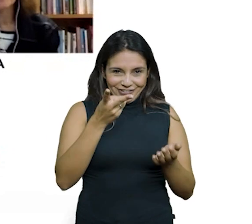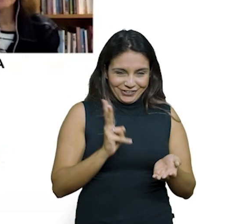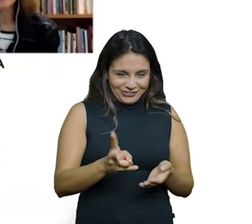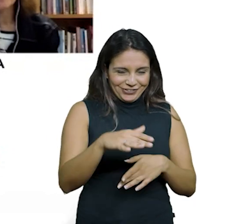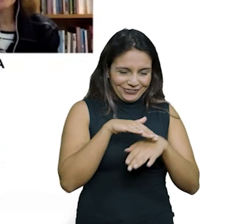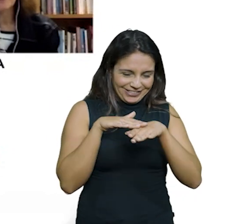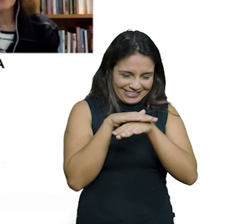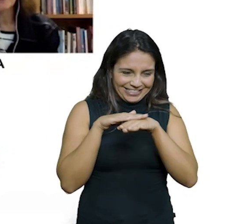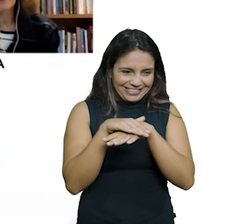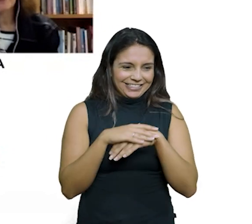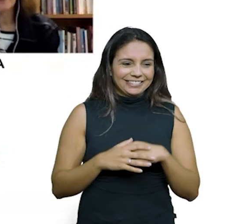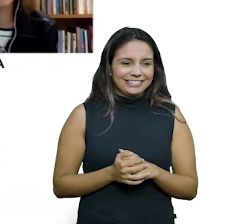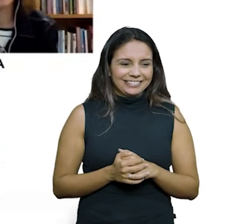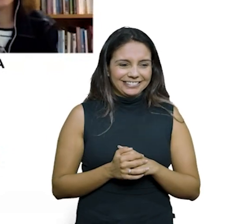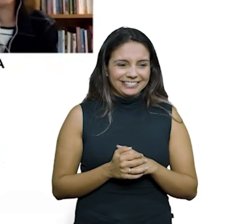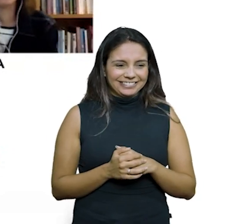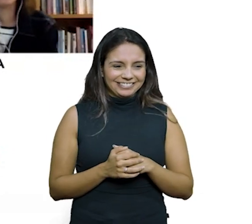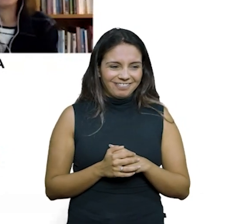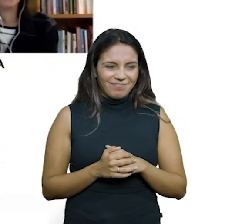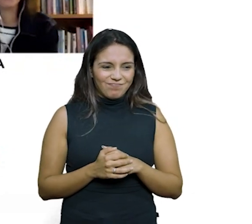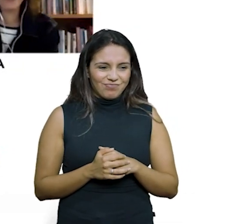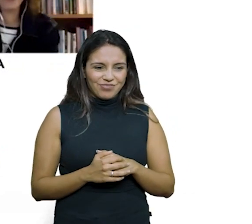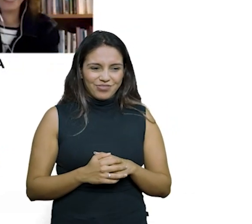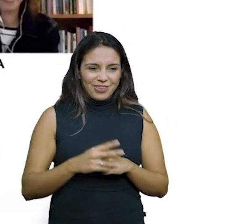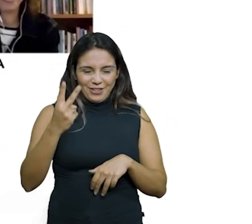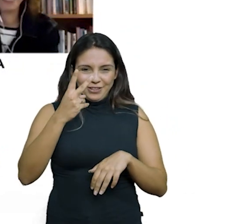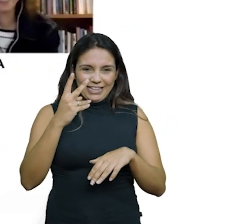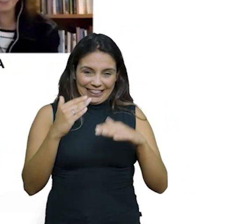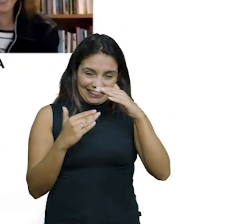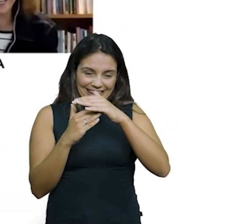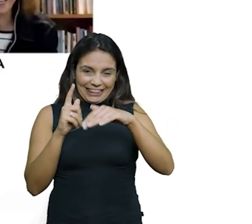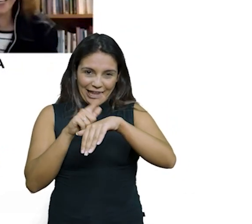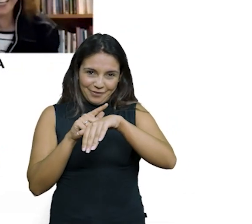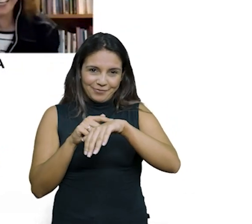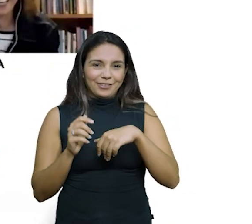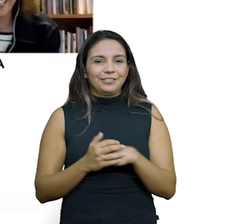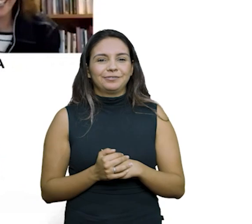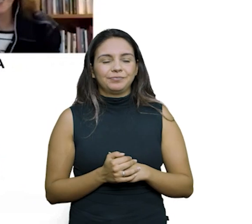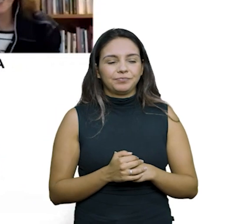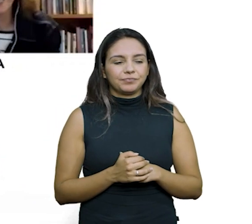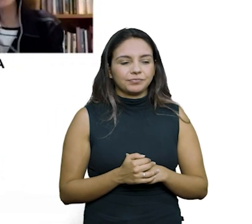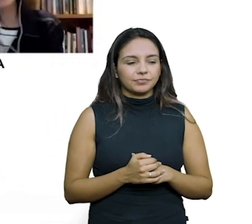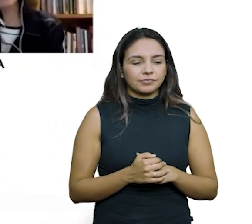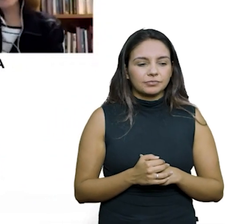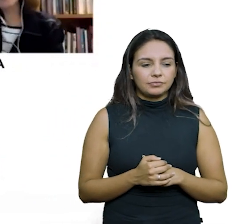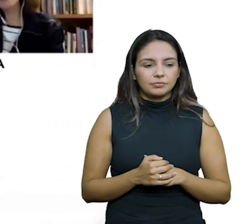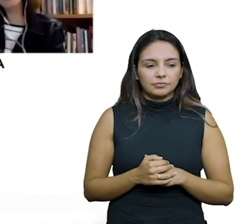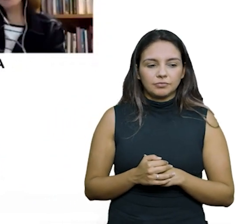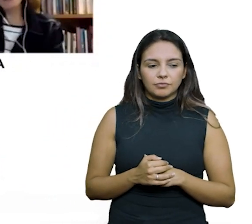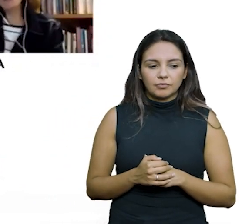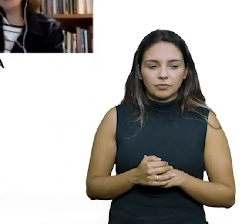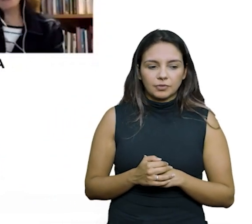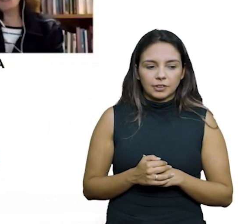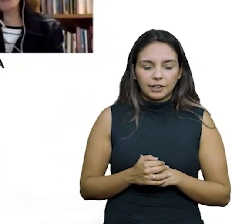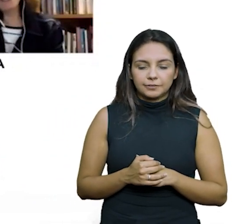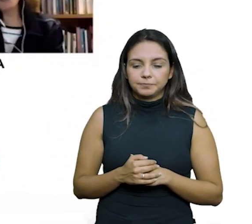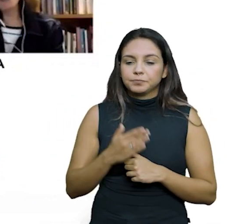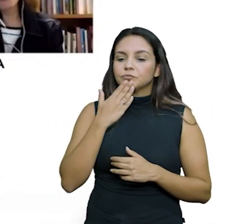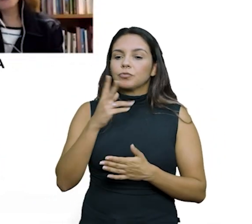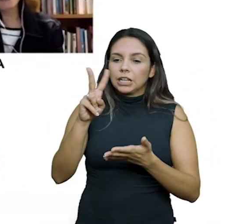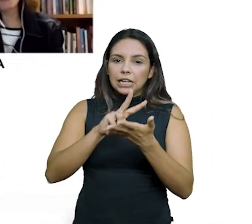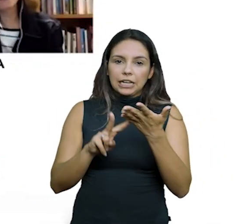horas conversando. Então, a gente passa agora para o segundo tempo. Ô, Rafa, lê um pouquinho das suas coisas pra